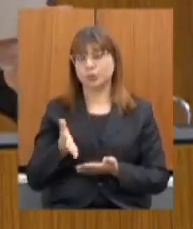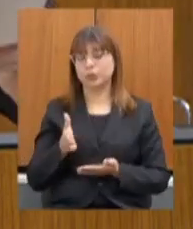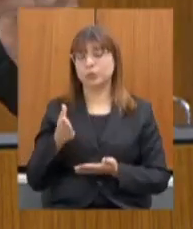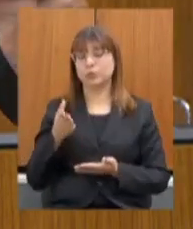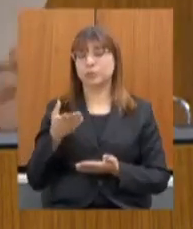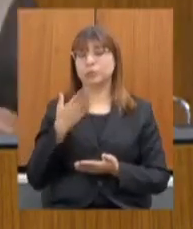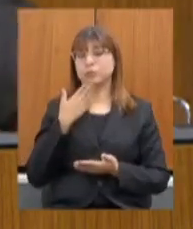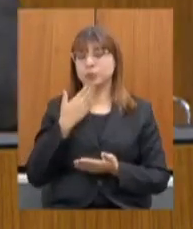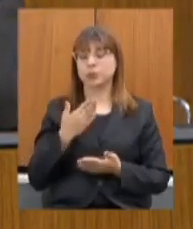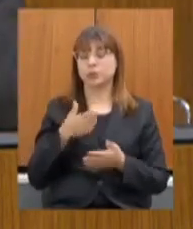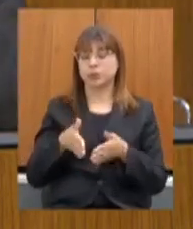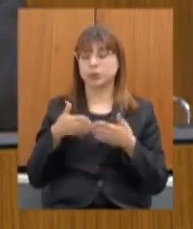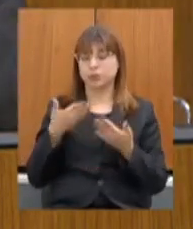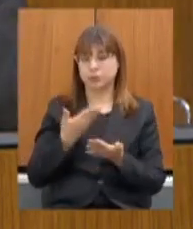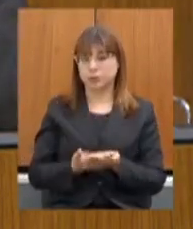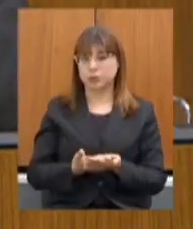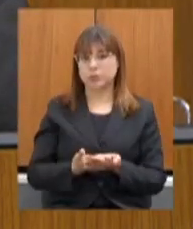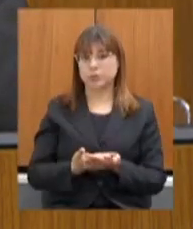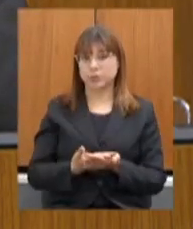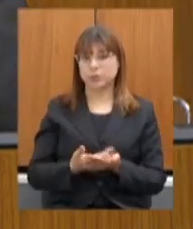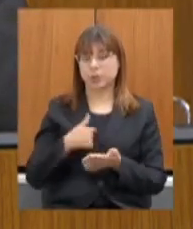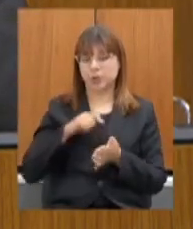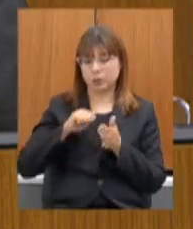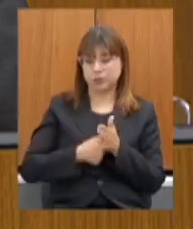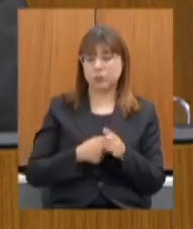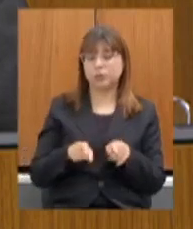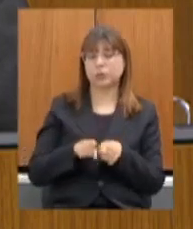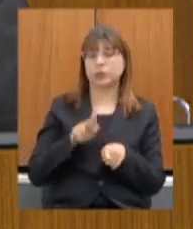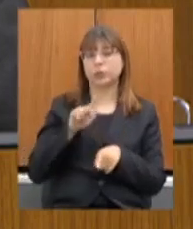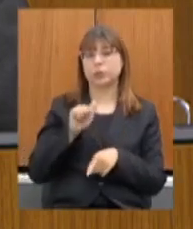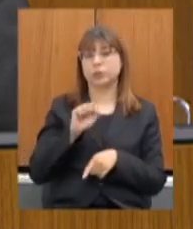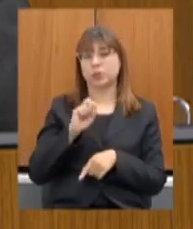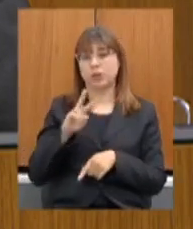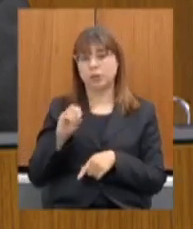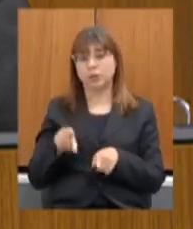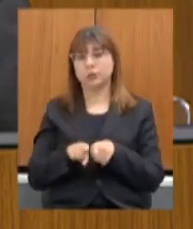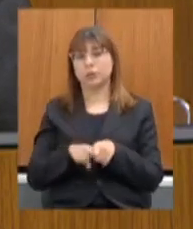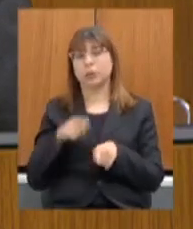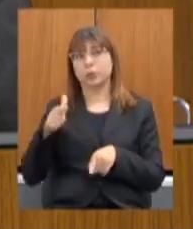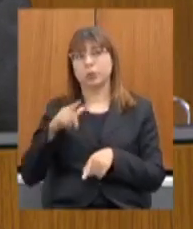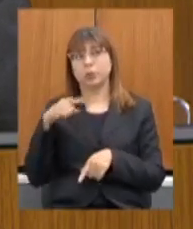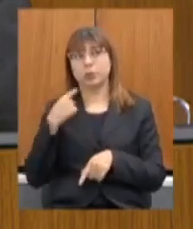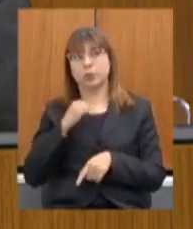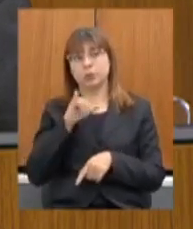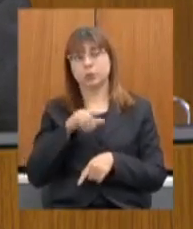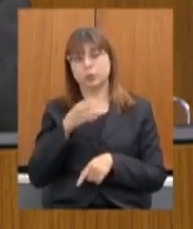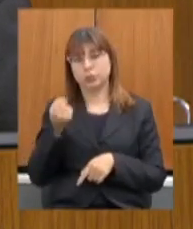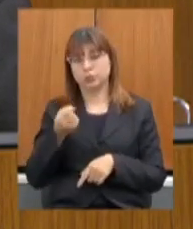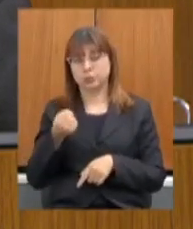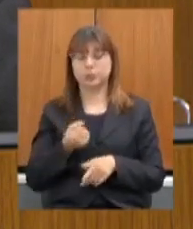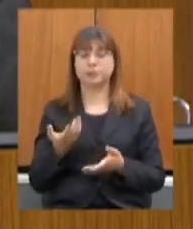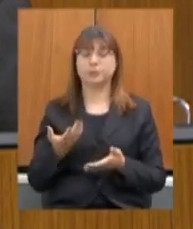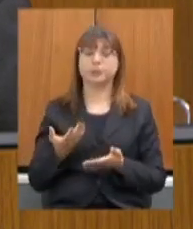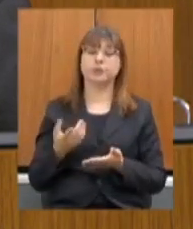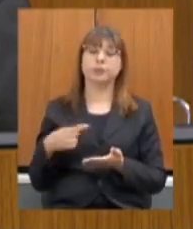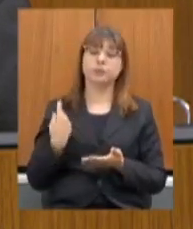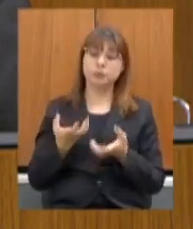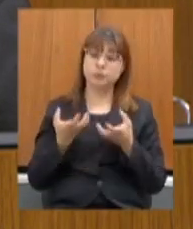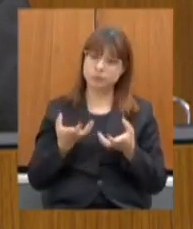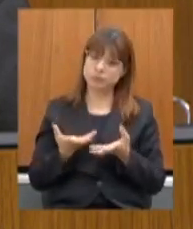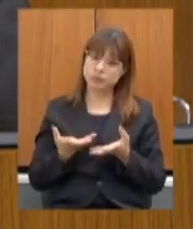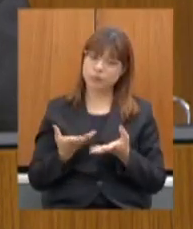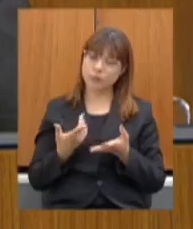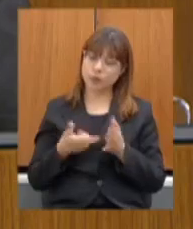aqui, um requerimento assinado por mim, deputado Gustavo Santana e deputado João Leite, nós gostaríamos, secretário, conforme foi acordado, que a V.